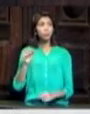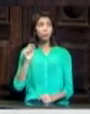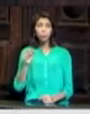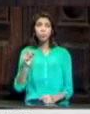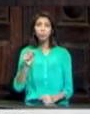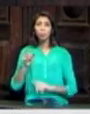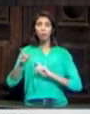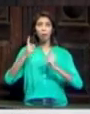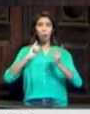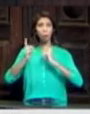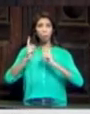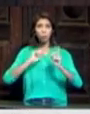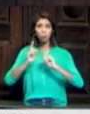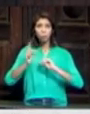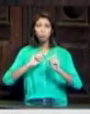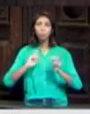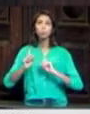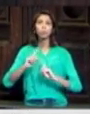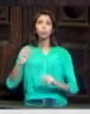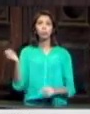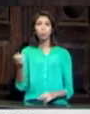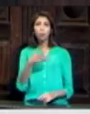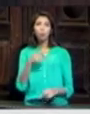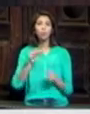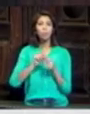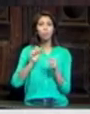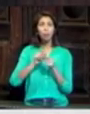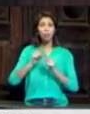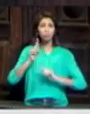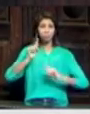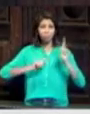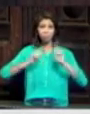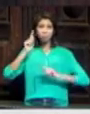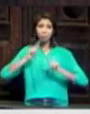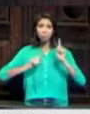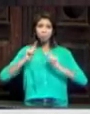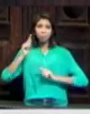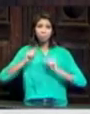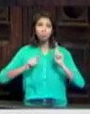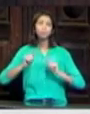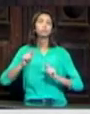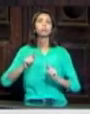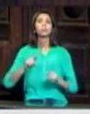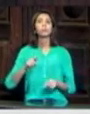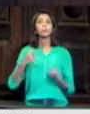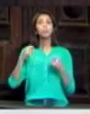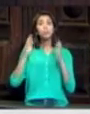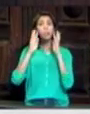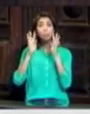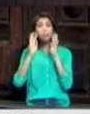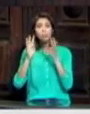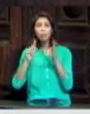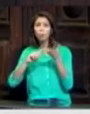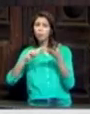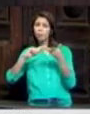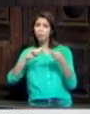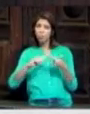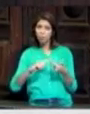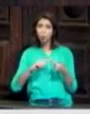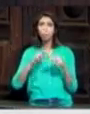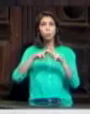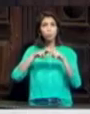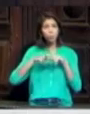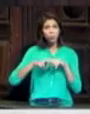essa rodovia, que essa nova rodada de licitação, leve em consideração todos esses aspectos. Por isso